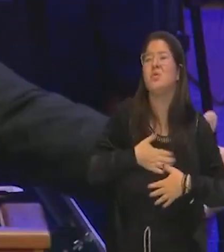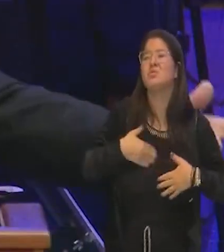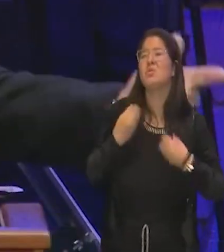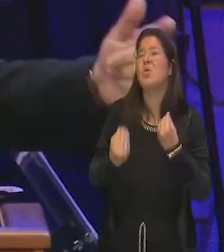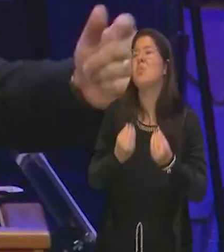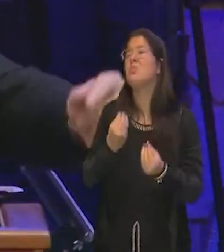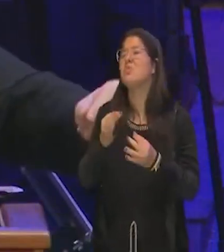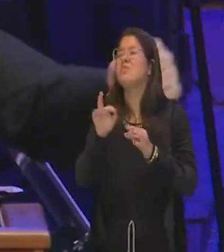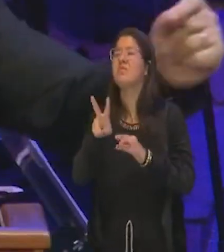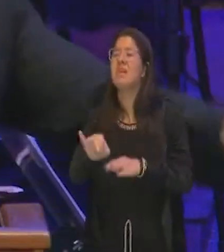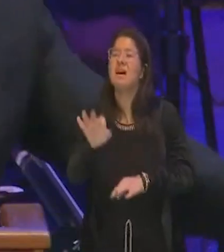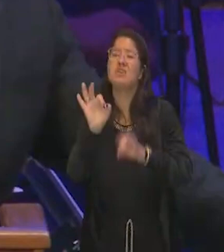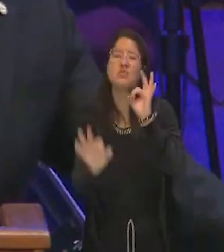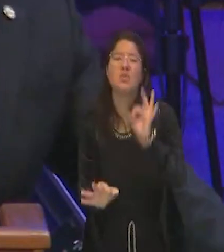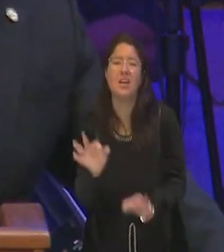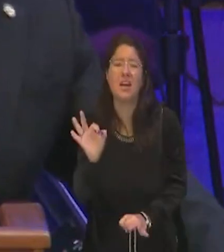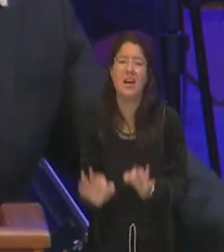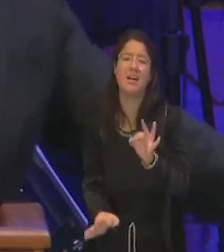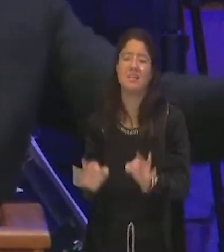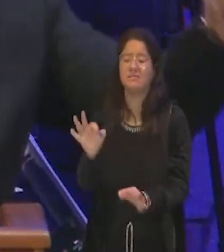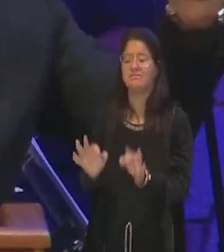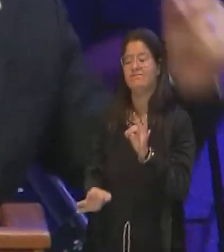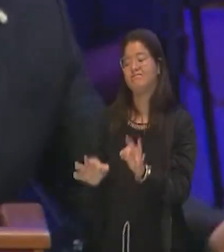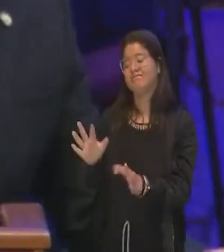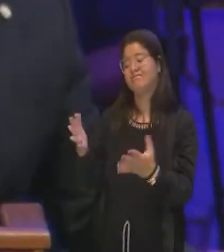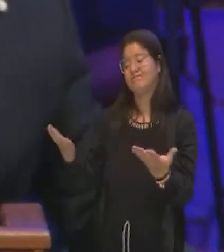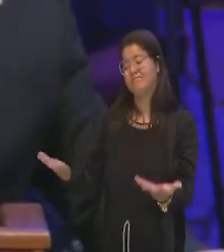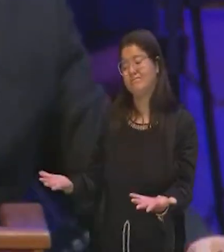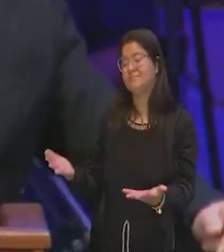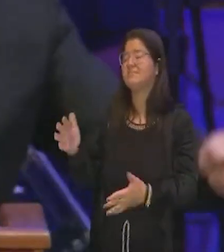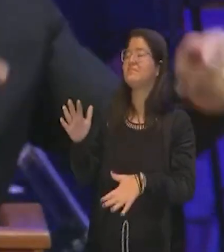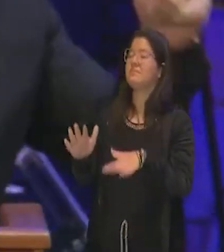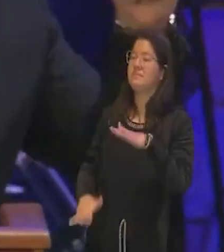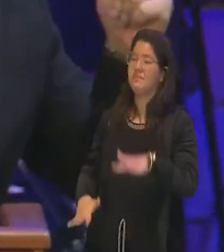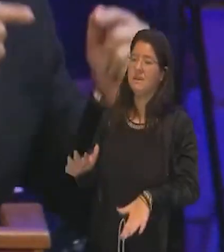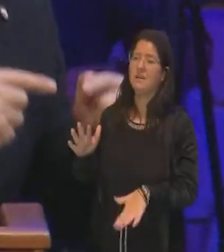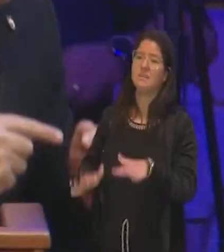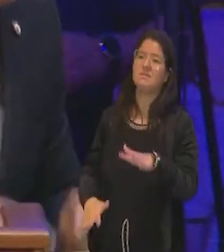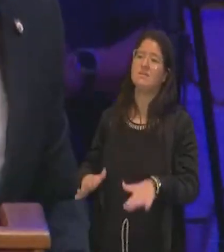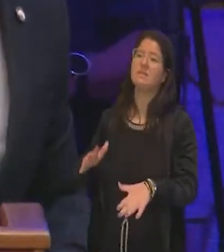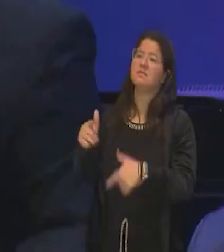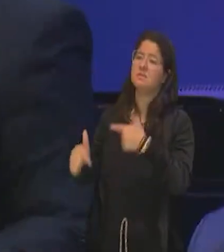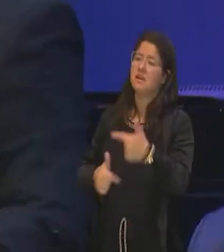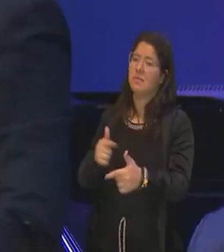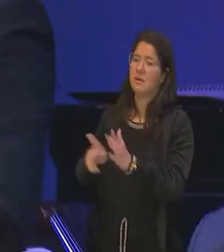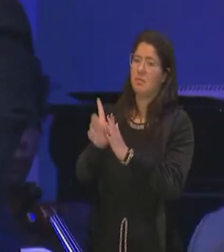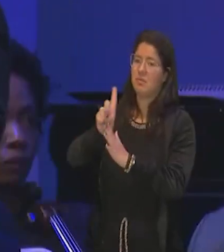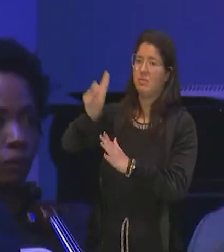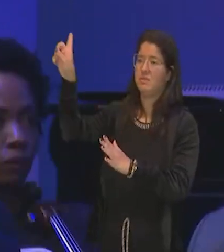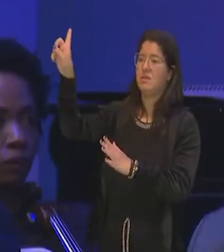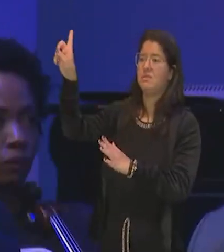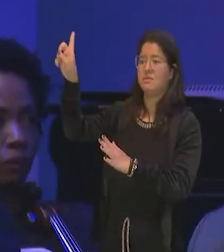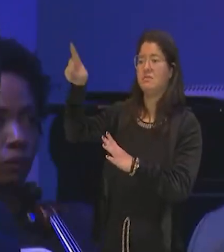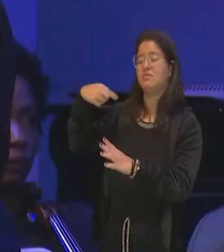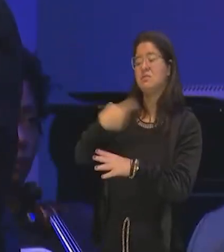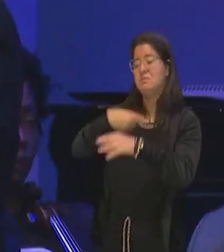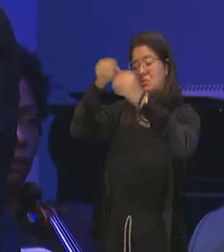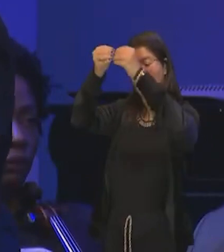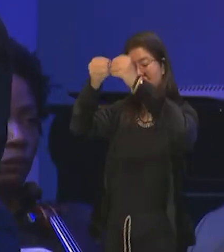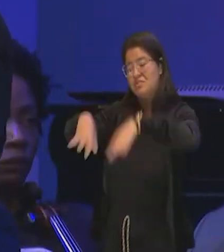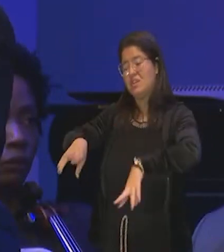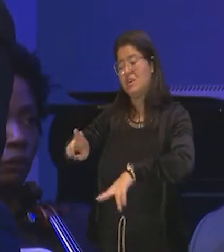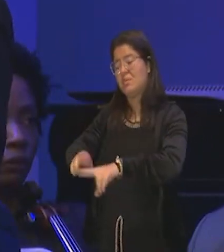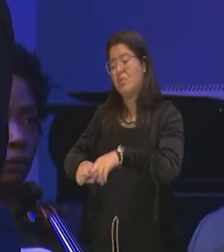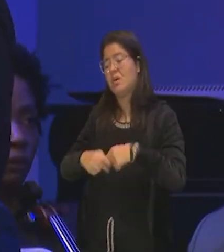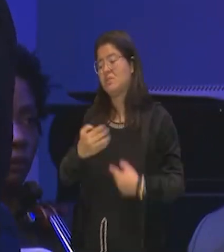e muitas vezes a obra de Deus ela é prejudicada em virtude das nossas amizades. E isto é